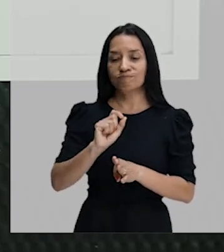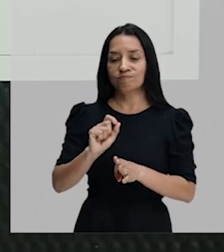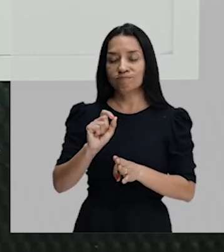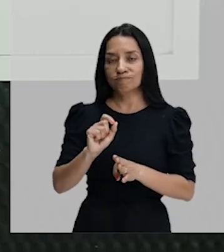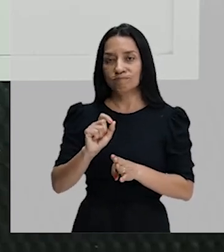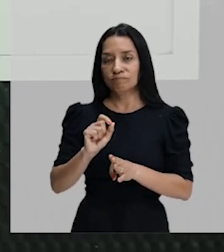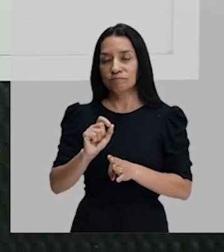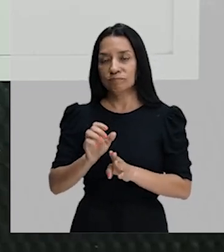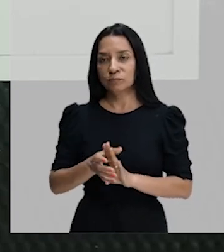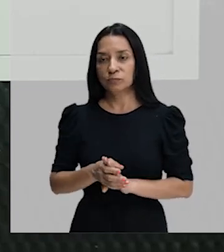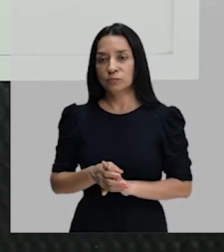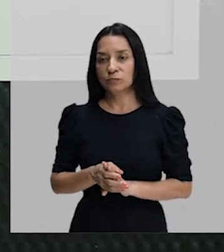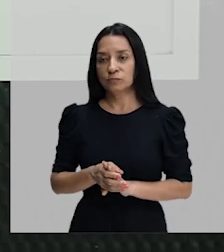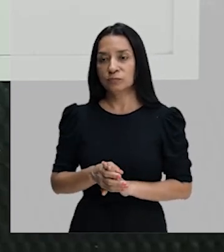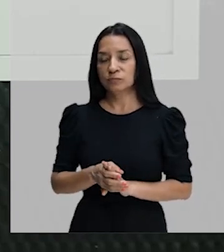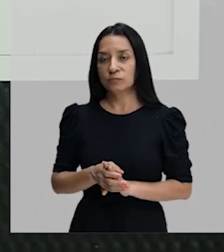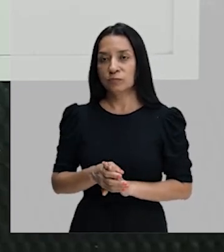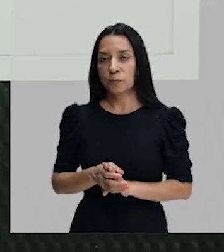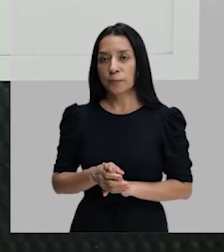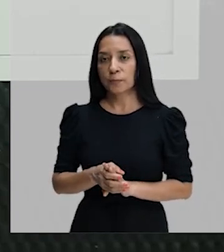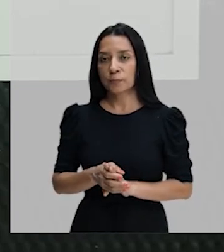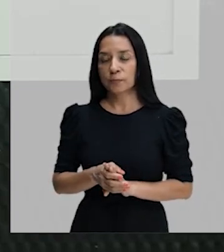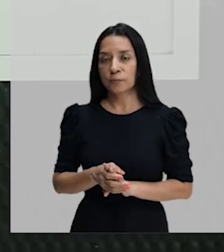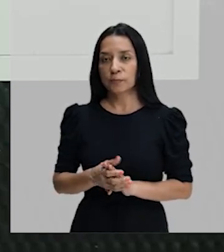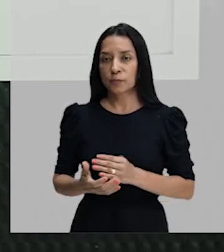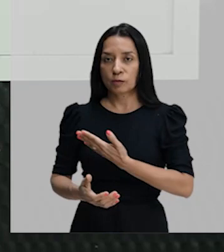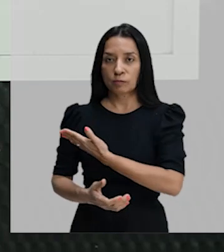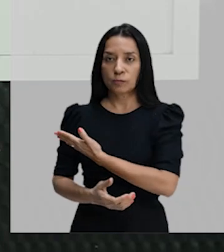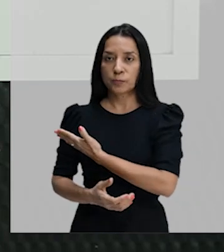nós vamos ver que era para onde